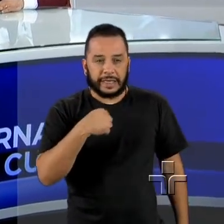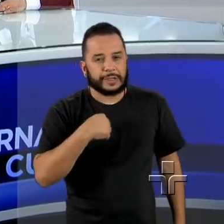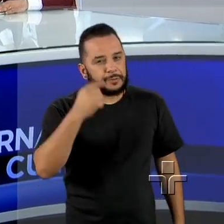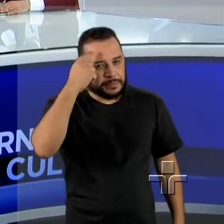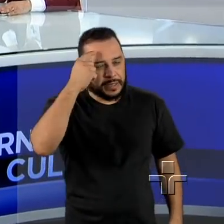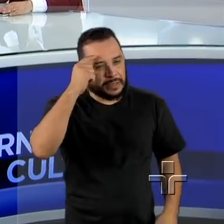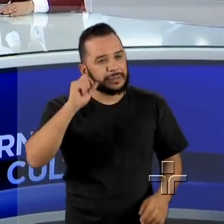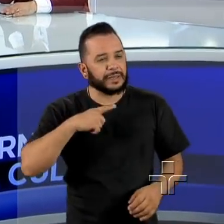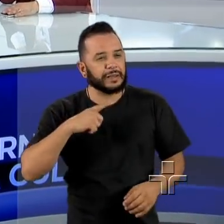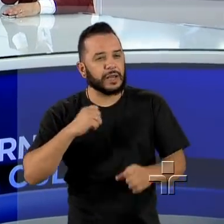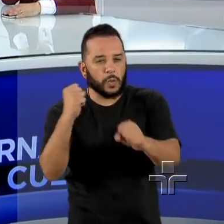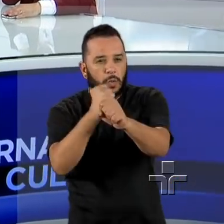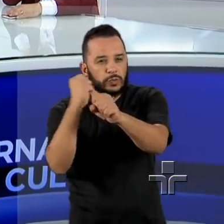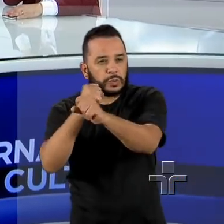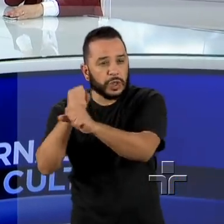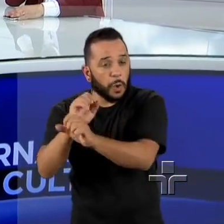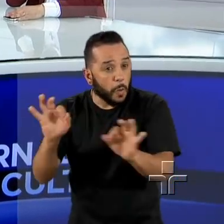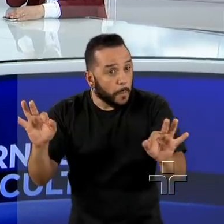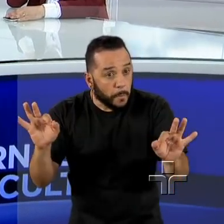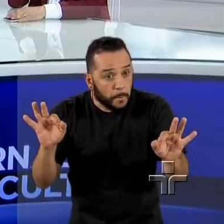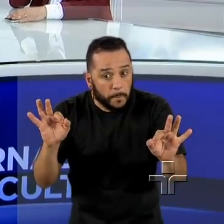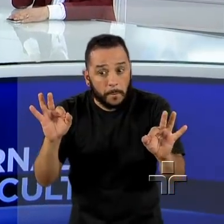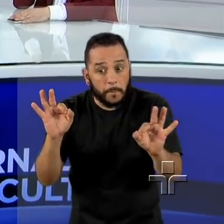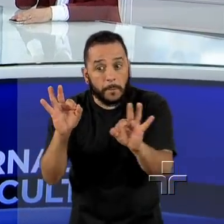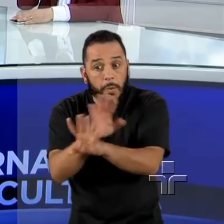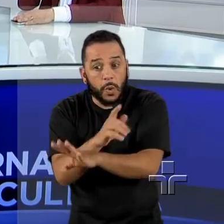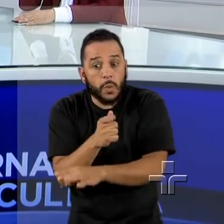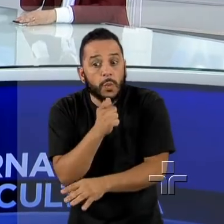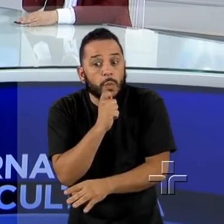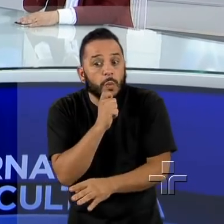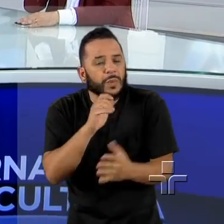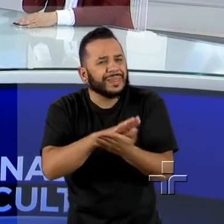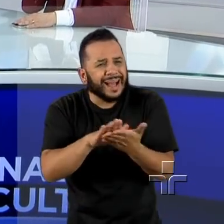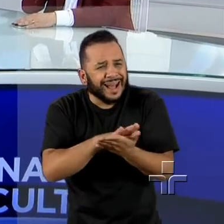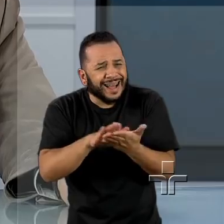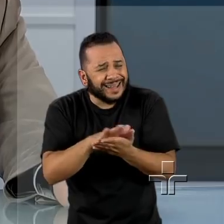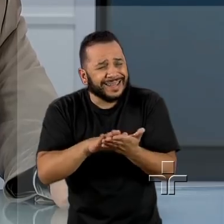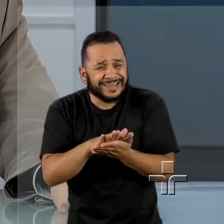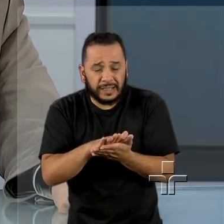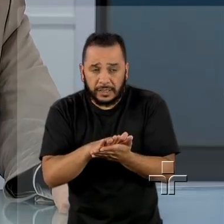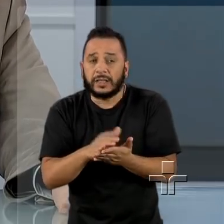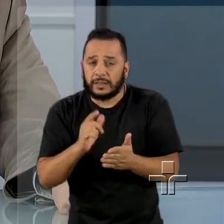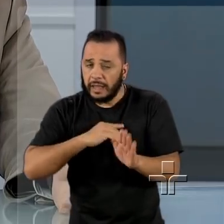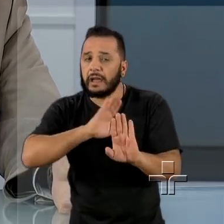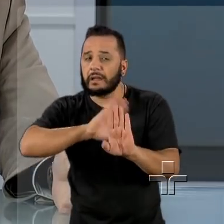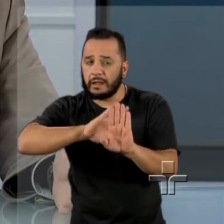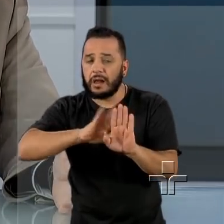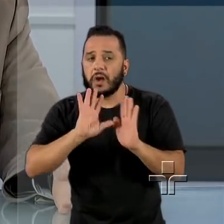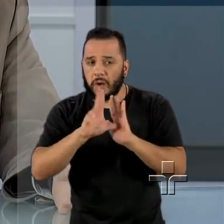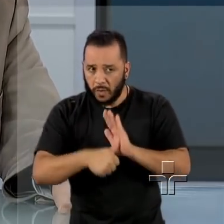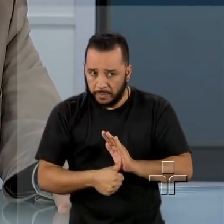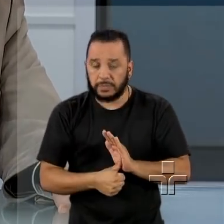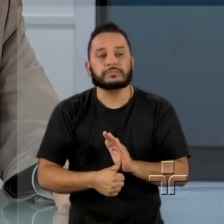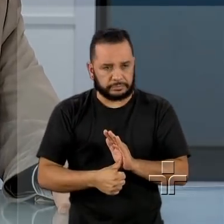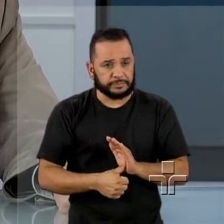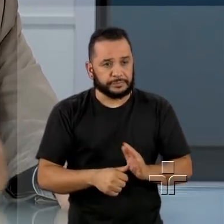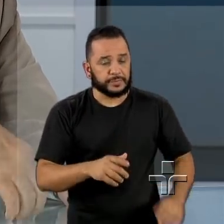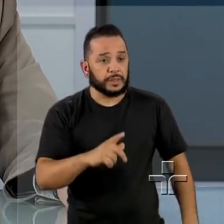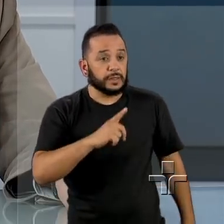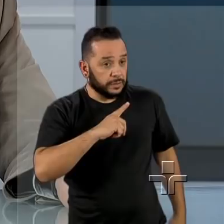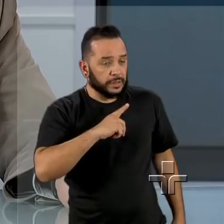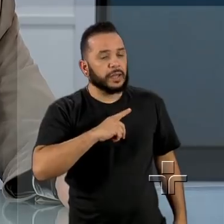que um ex-funcionário da Dersa se recusou a participar do esquema e denunciou o crime. Ao todo, a Operação Pedra